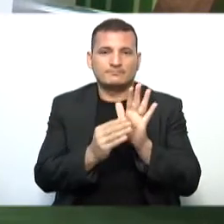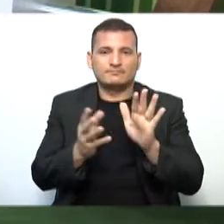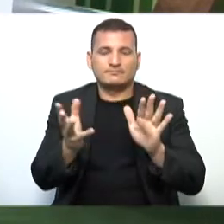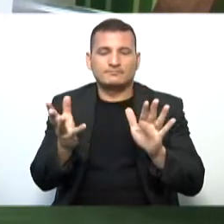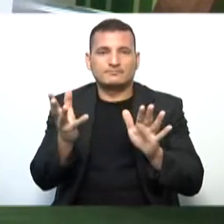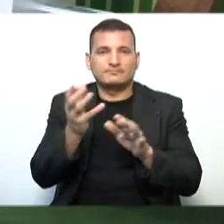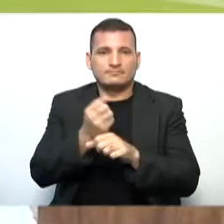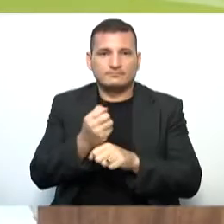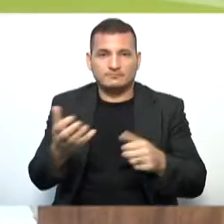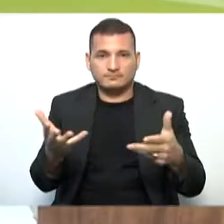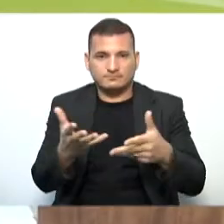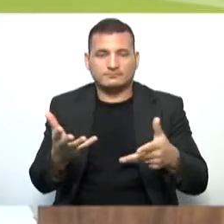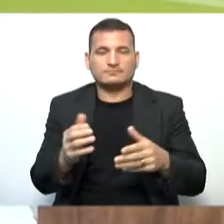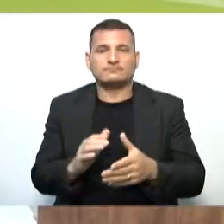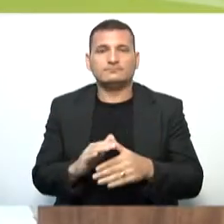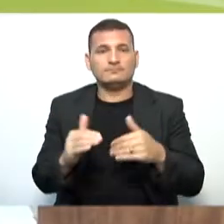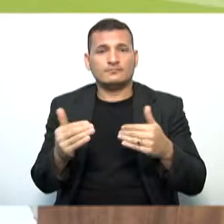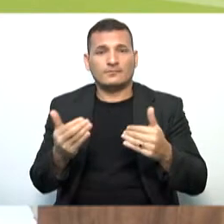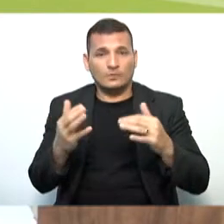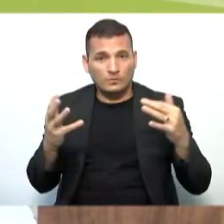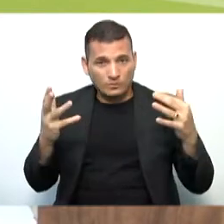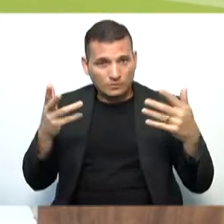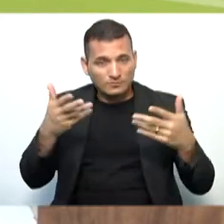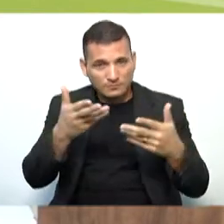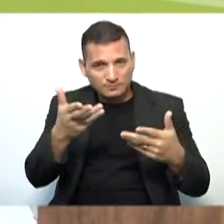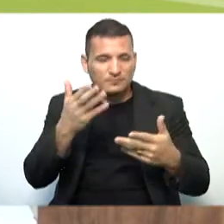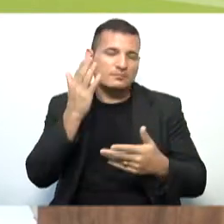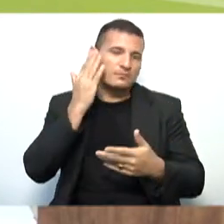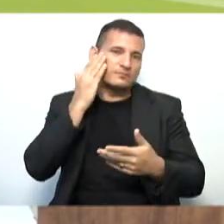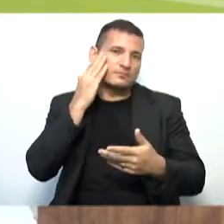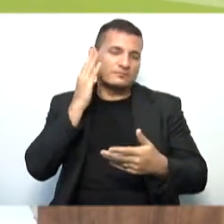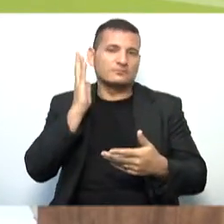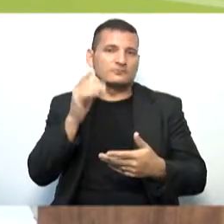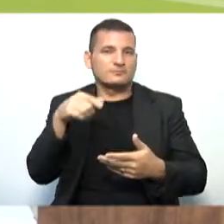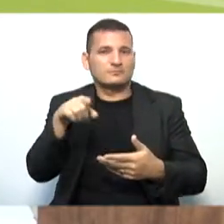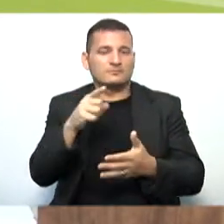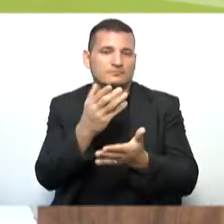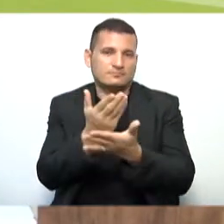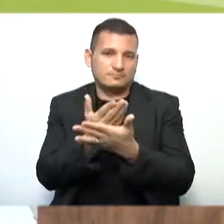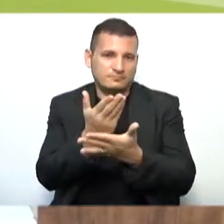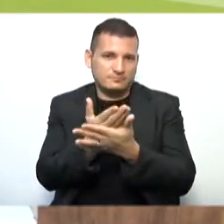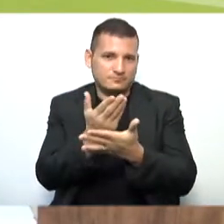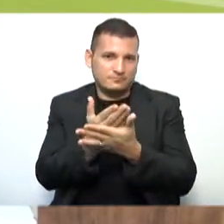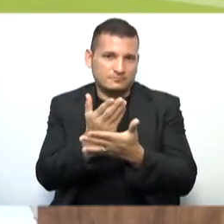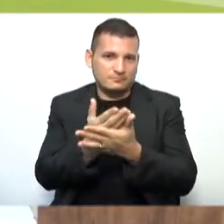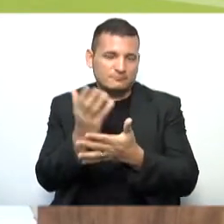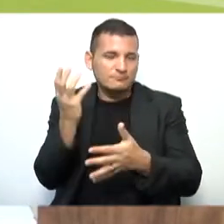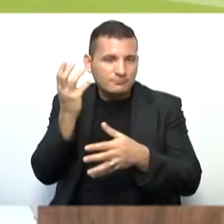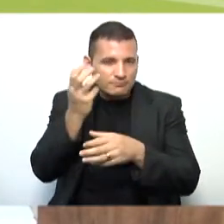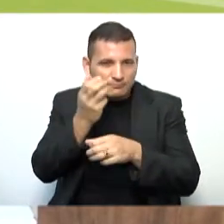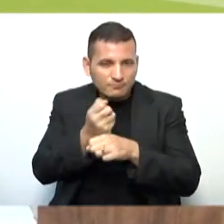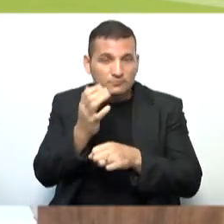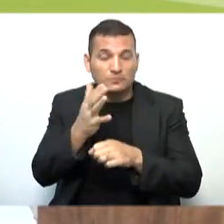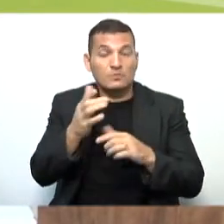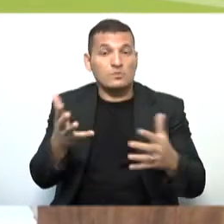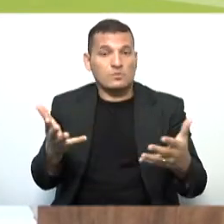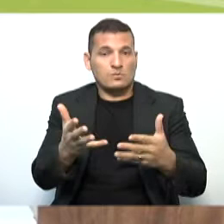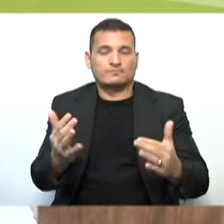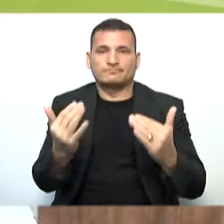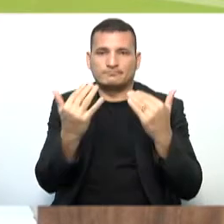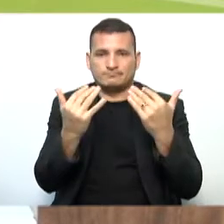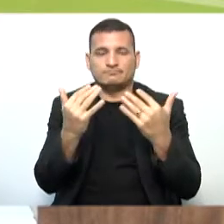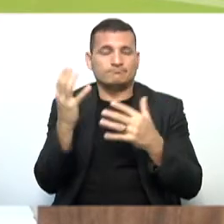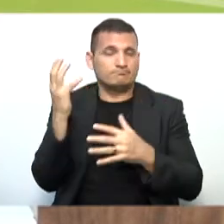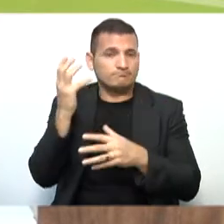exatamente. Então, todos vocês, eu sei que vocês revisaram todas as outras teleaulas já, e hoje prestem bem atenção na